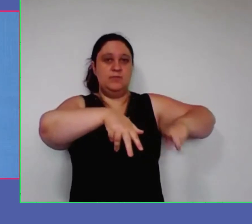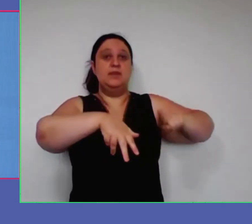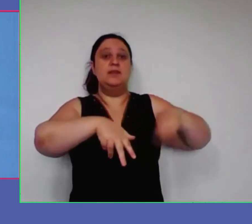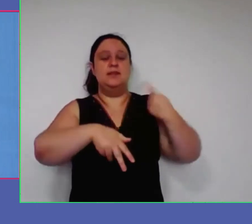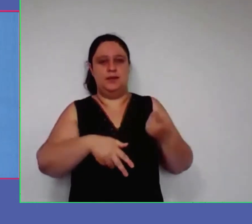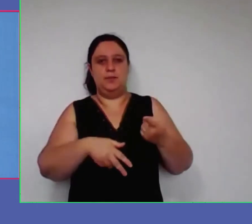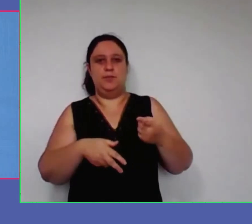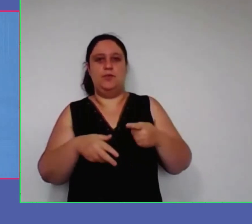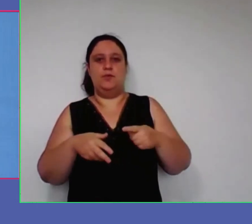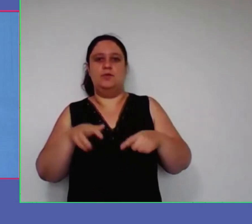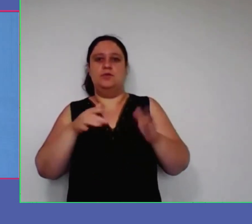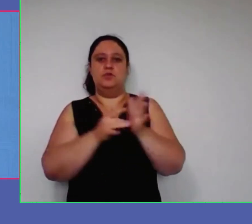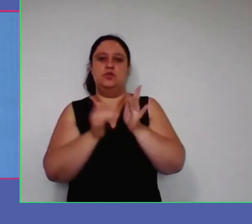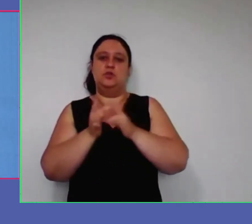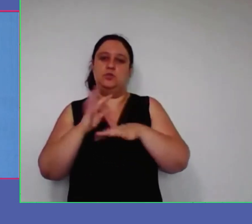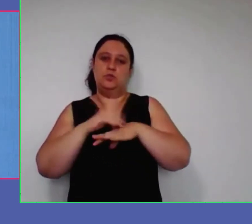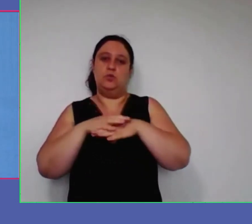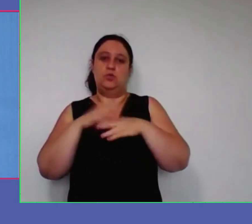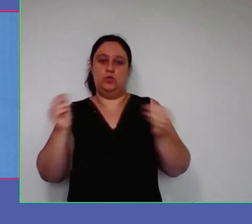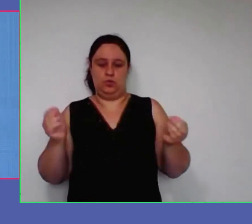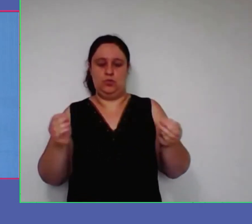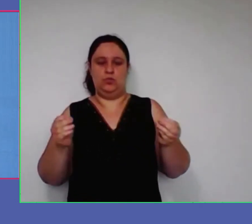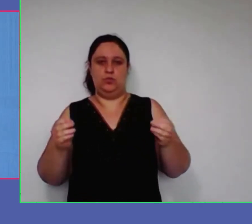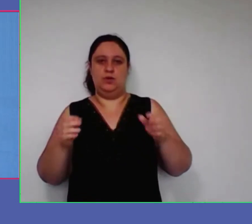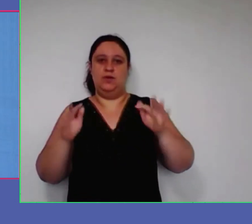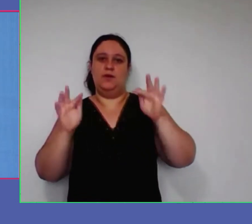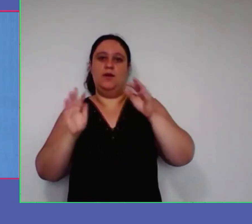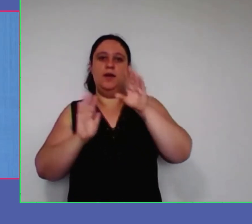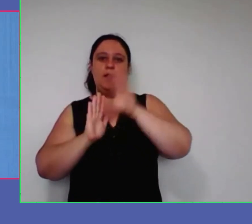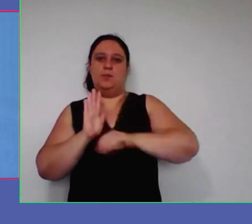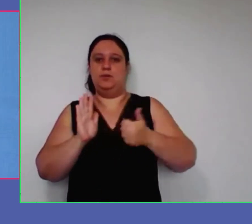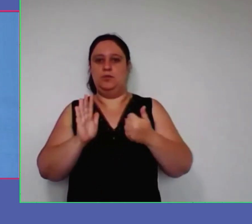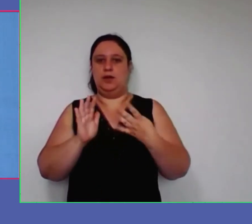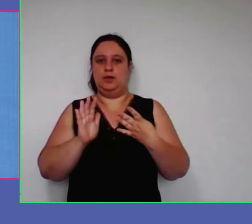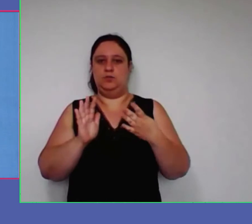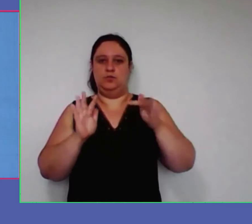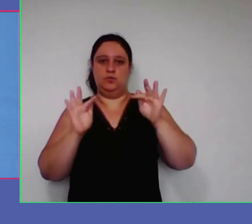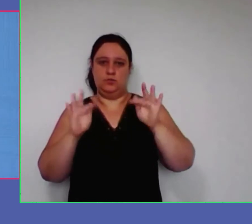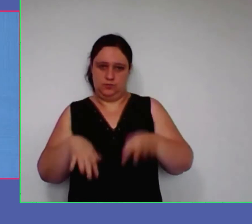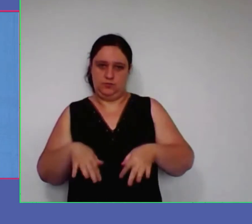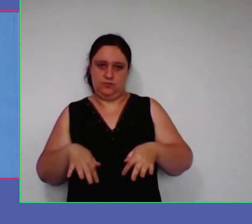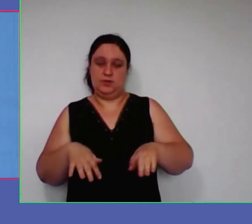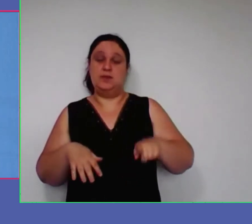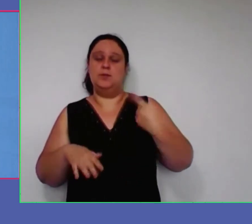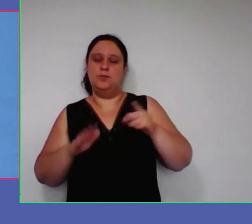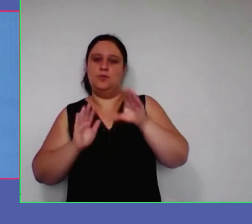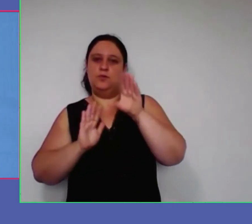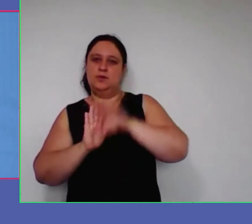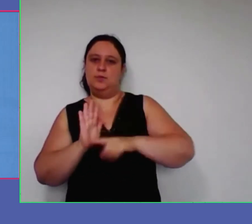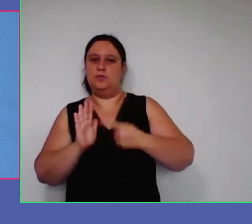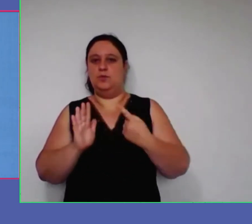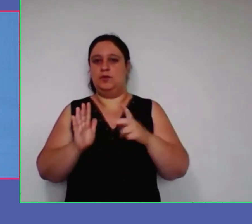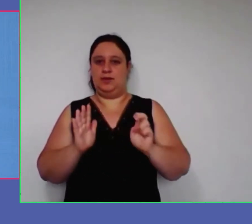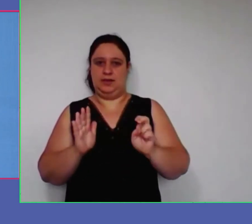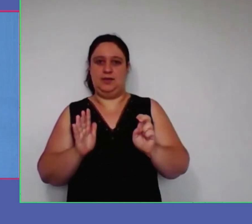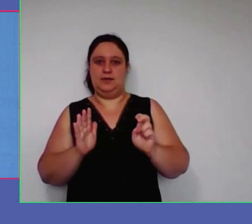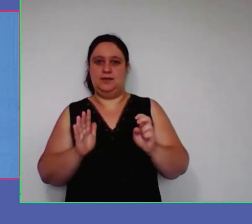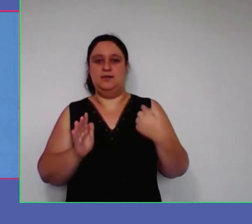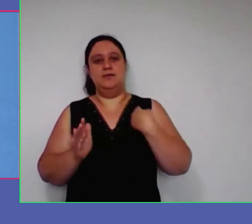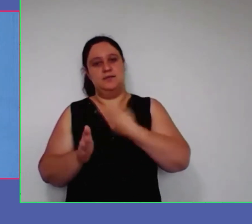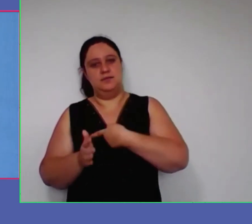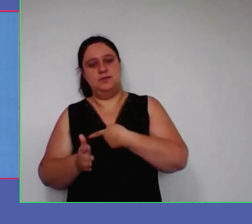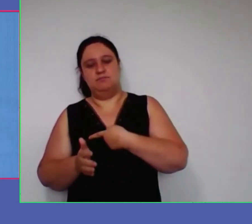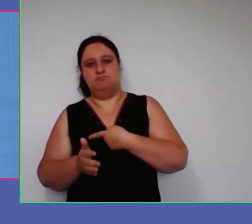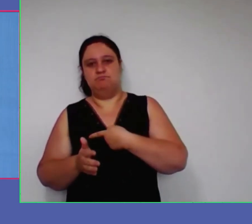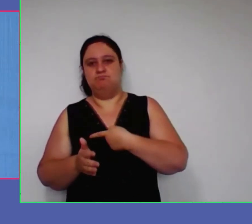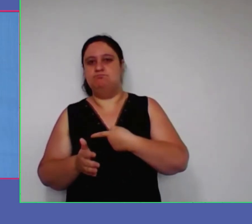capítulo 15, né, que nós falamos nas 2 últimas mensagens do semestre passado,